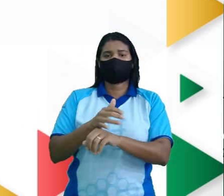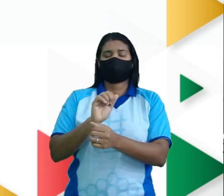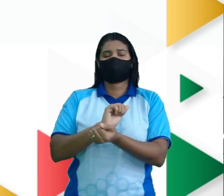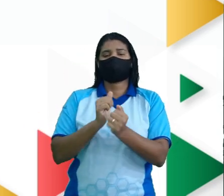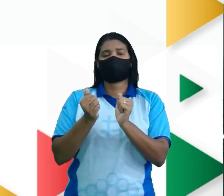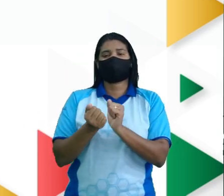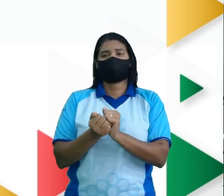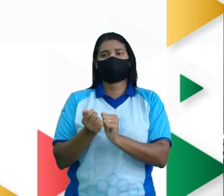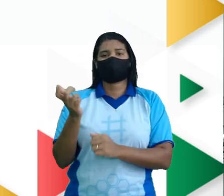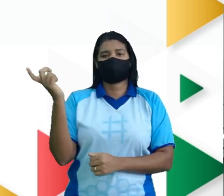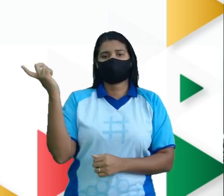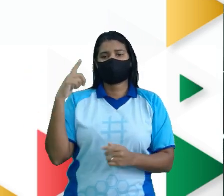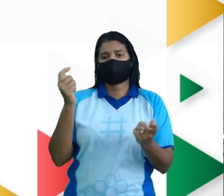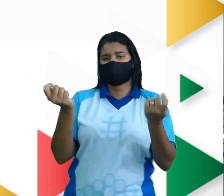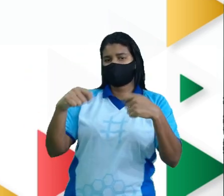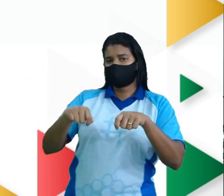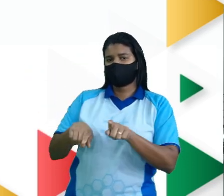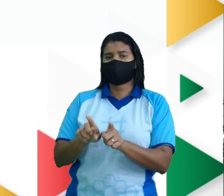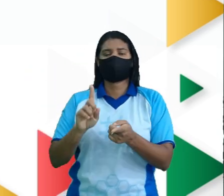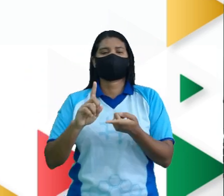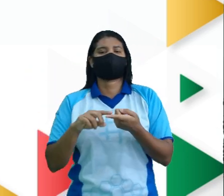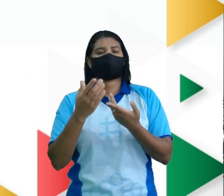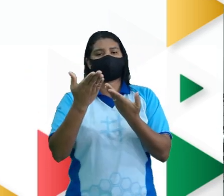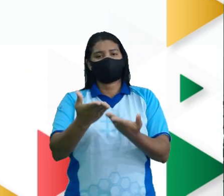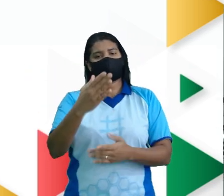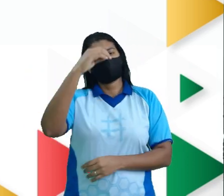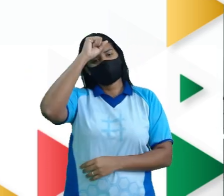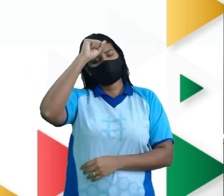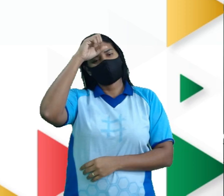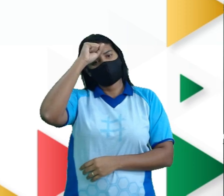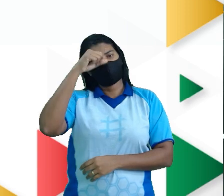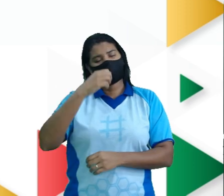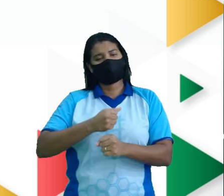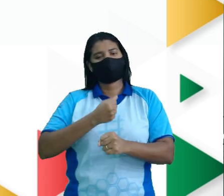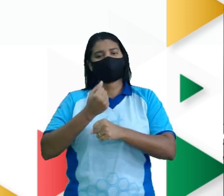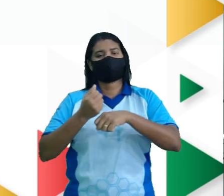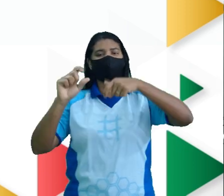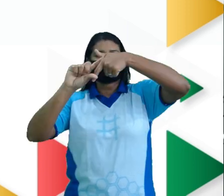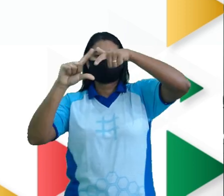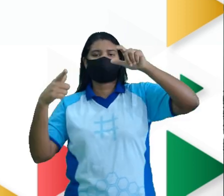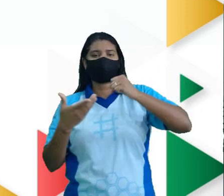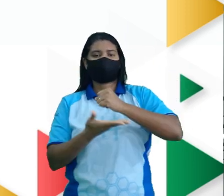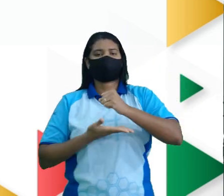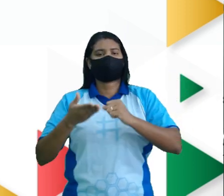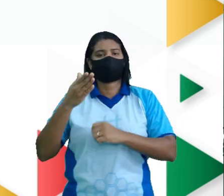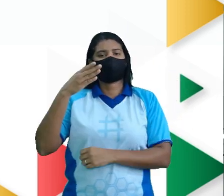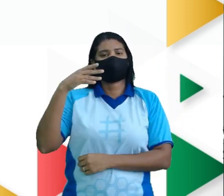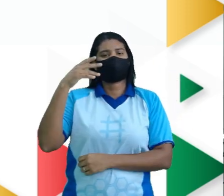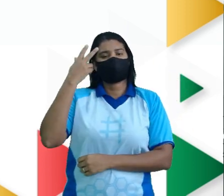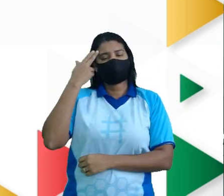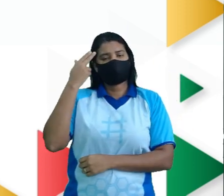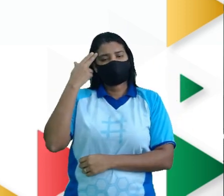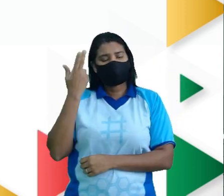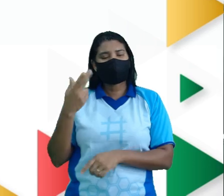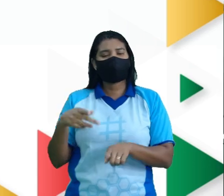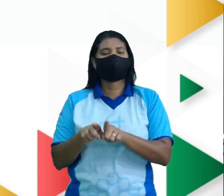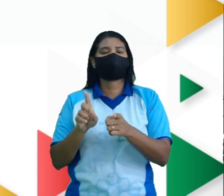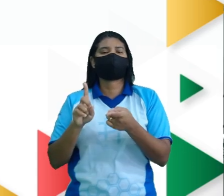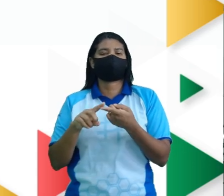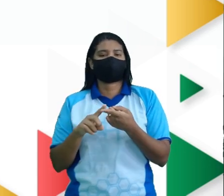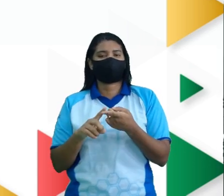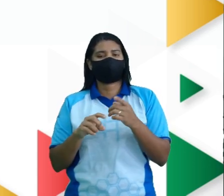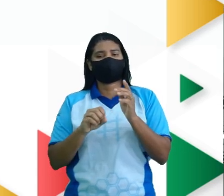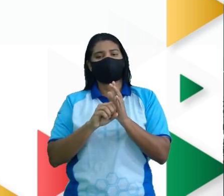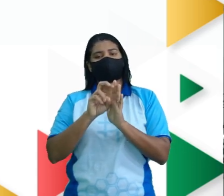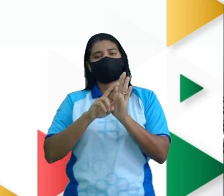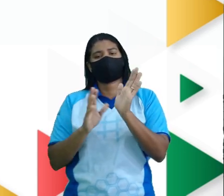geram competências para você aprender construções geométricas na Base Nacional Comum Curricular. E no nosso currículo de